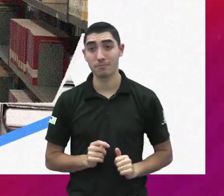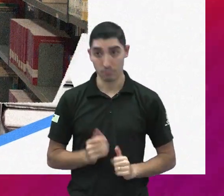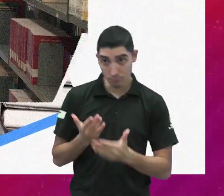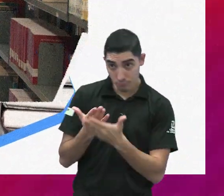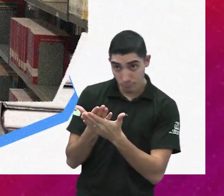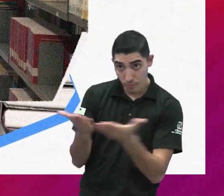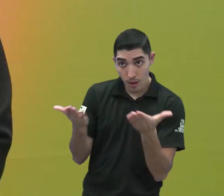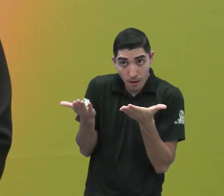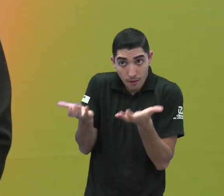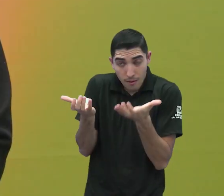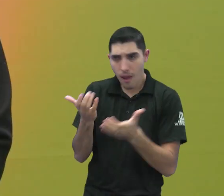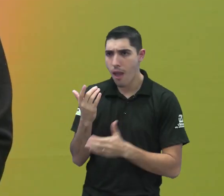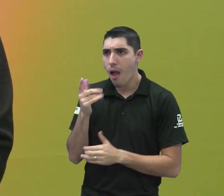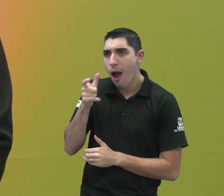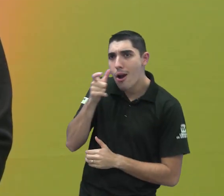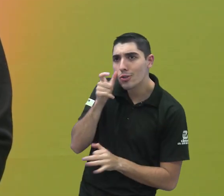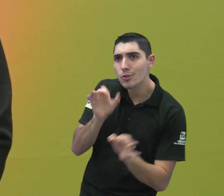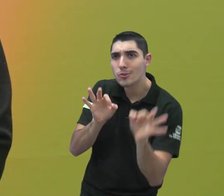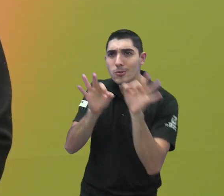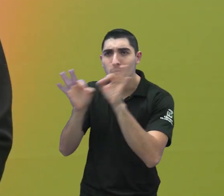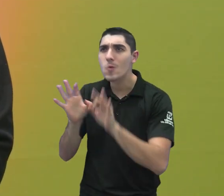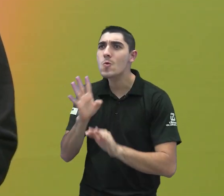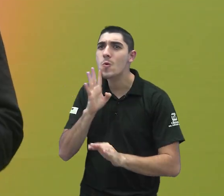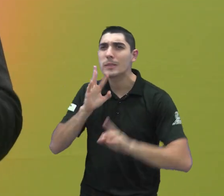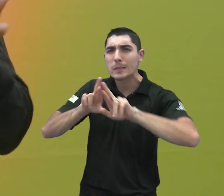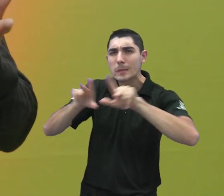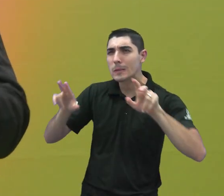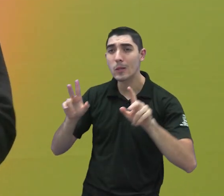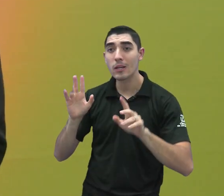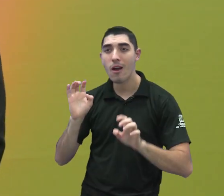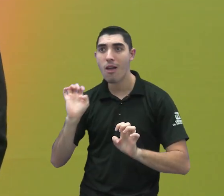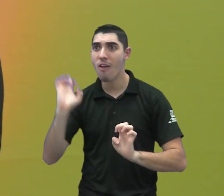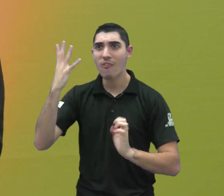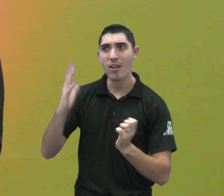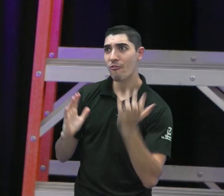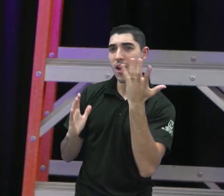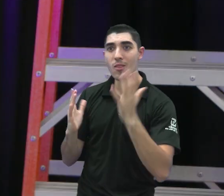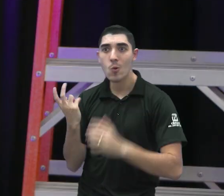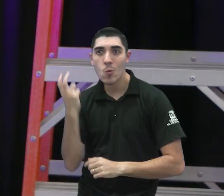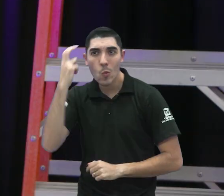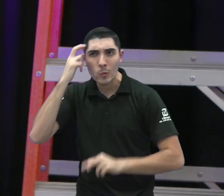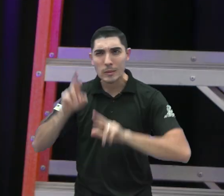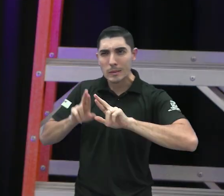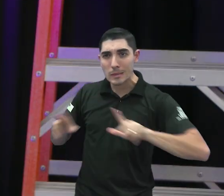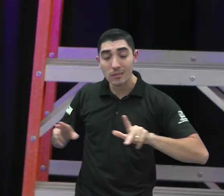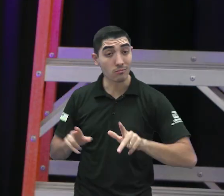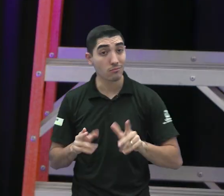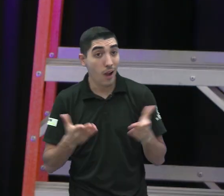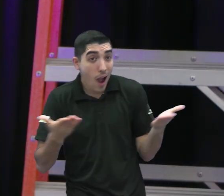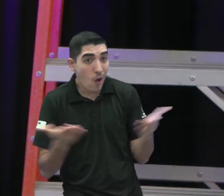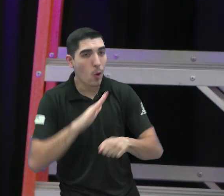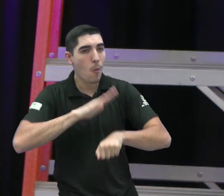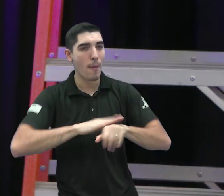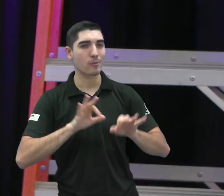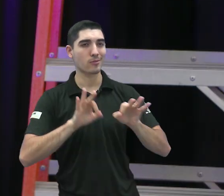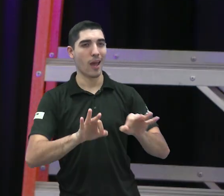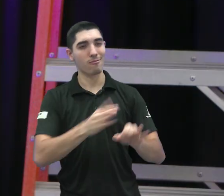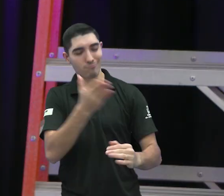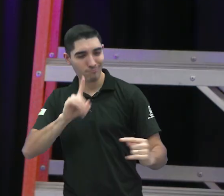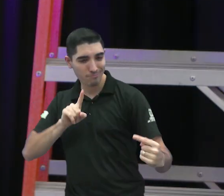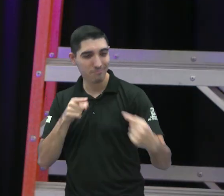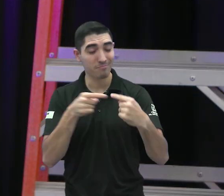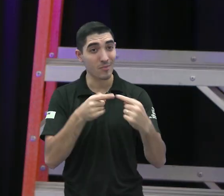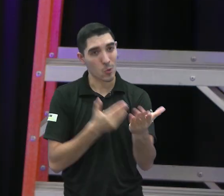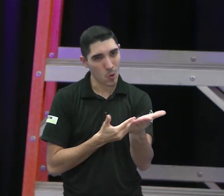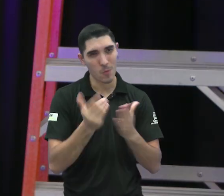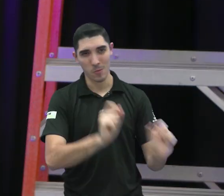para você. Você quer então se inspirar, descobrir eventos, mergulhar no mundo da cultura? Então, chegou a hora de se conectar com a gente, porque